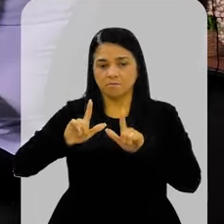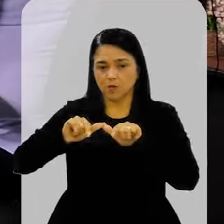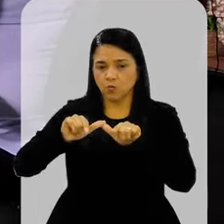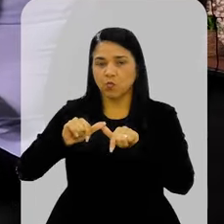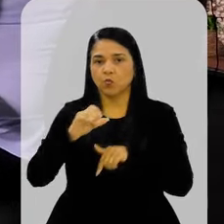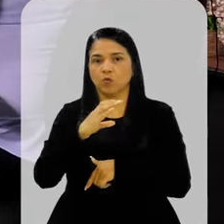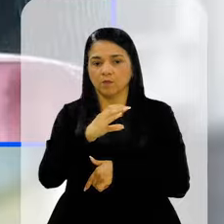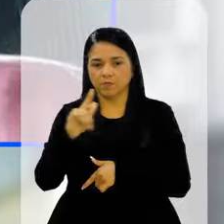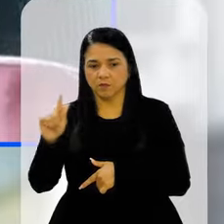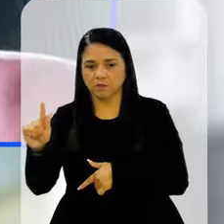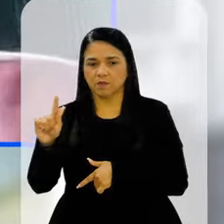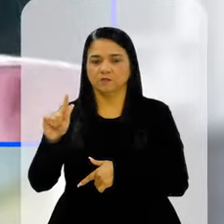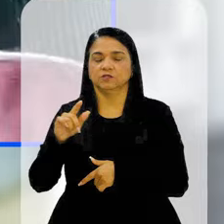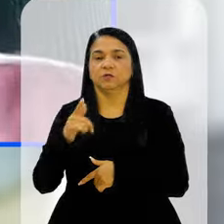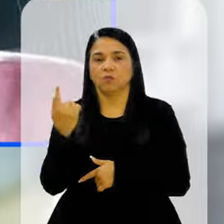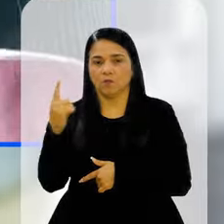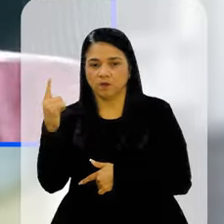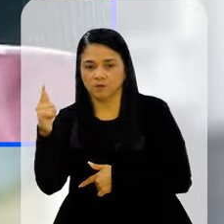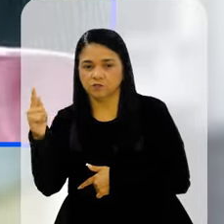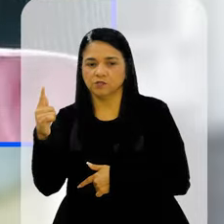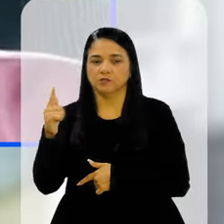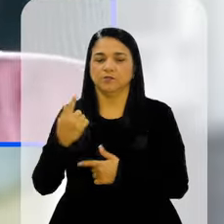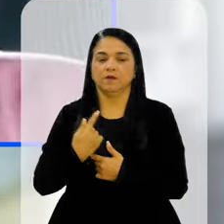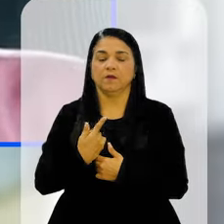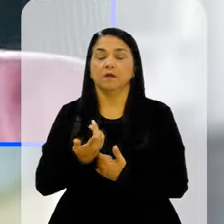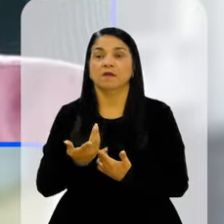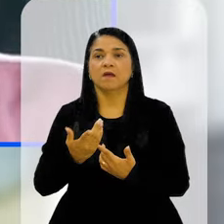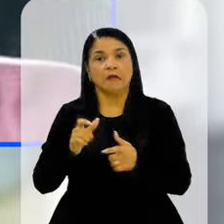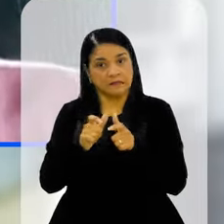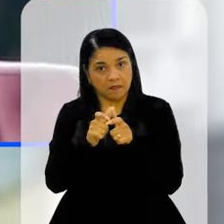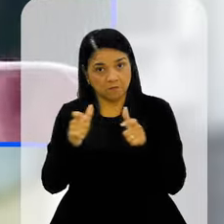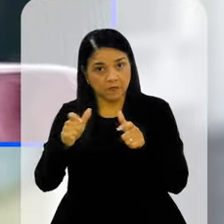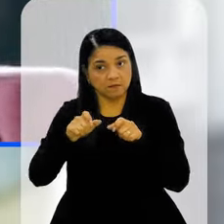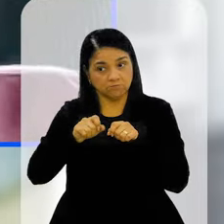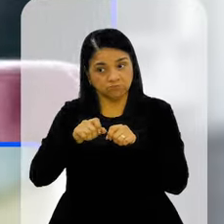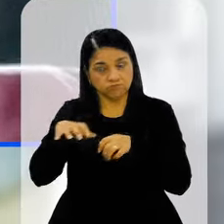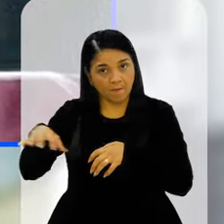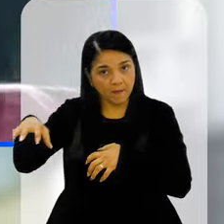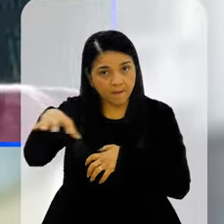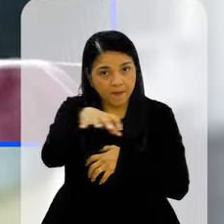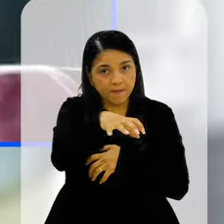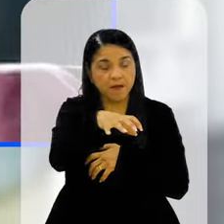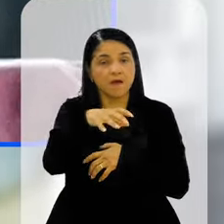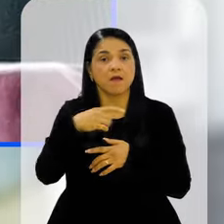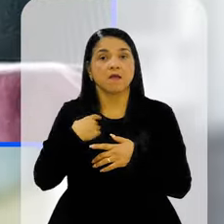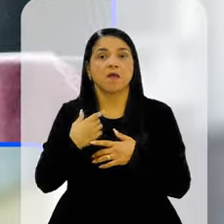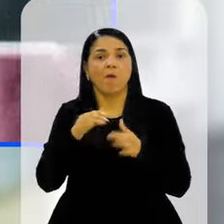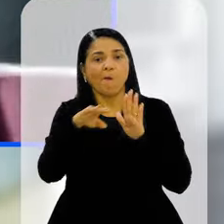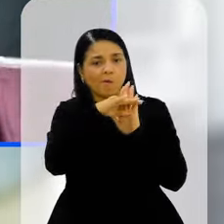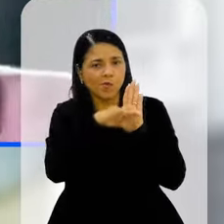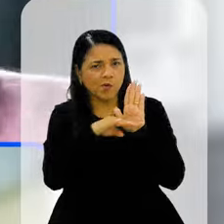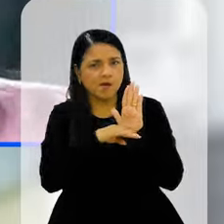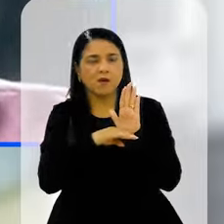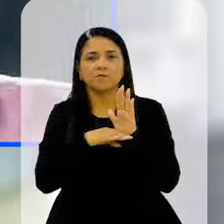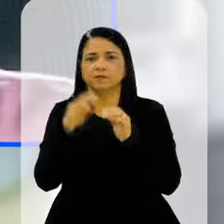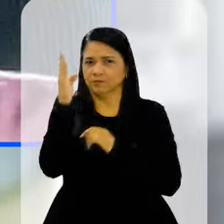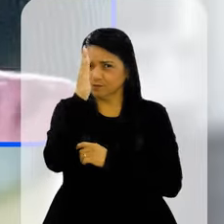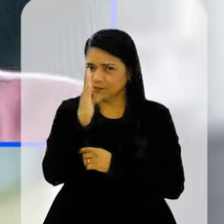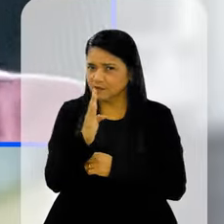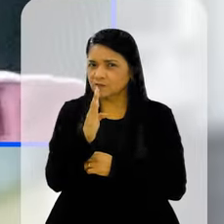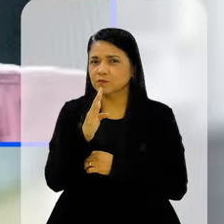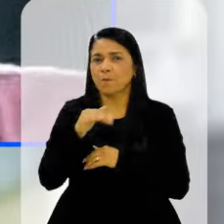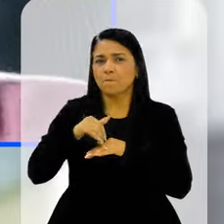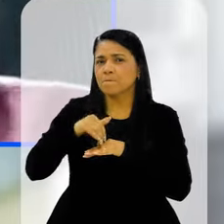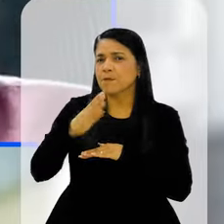Grande, Paciência, Guaratiba, Ilha. Claro que a rede está sendo ampliada agora recentemente,